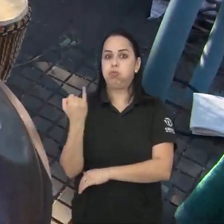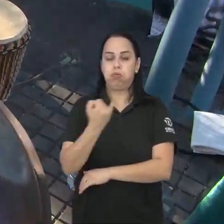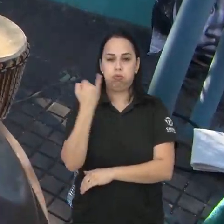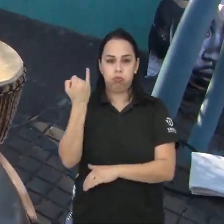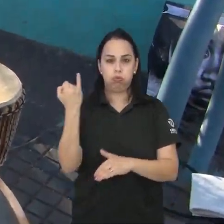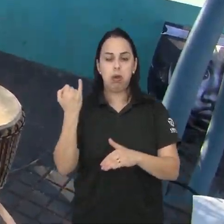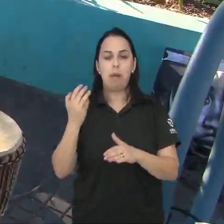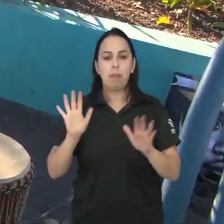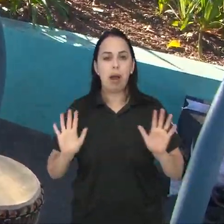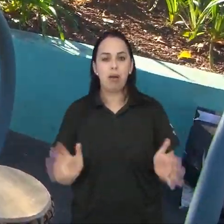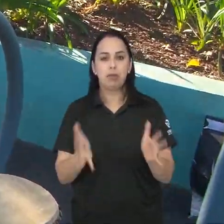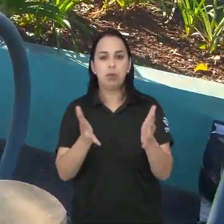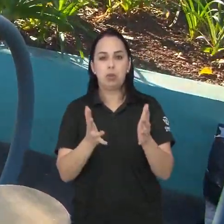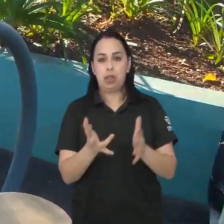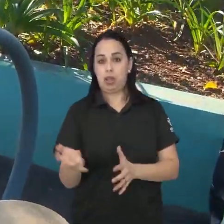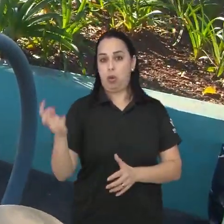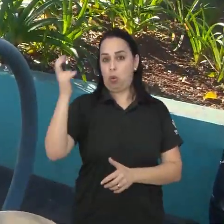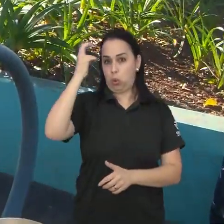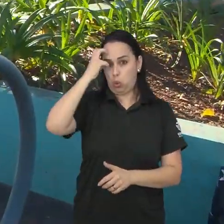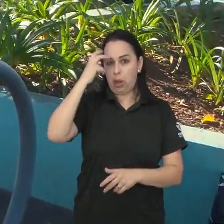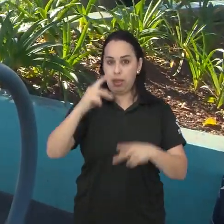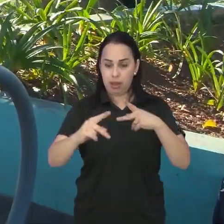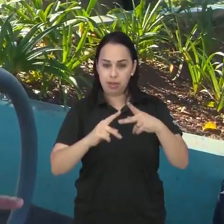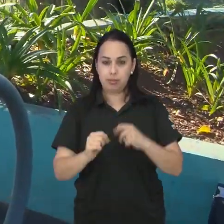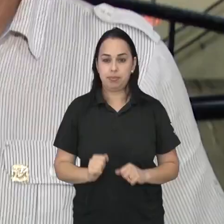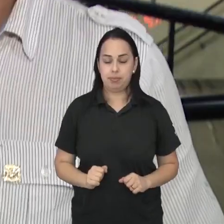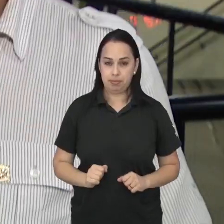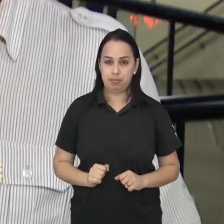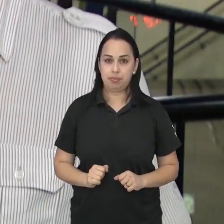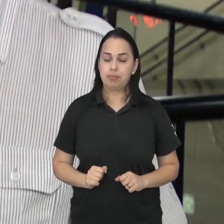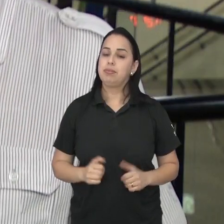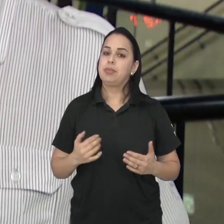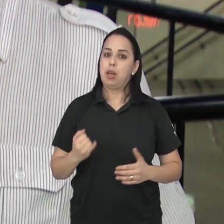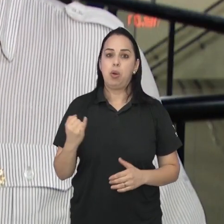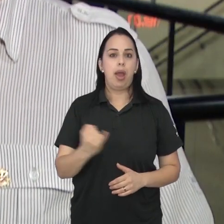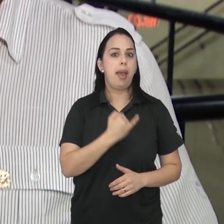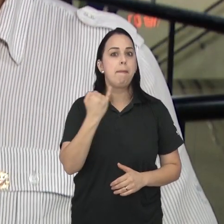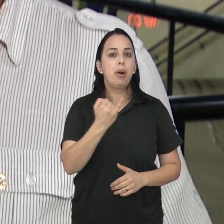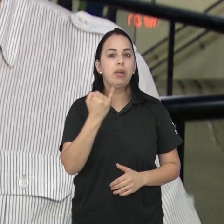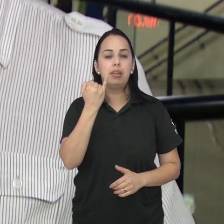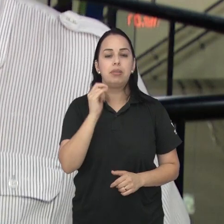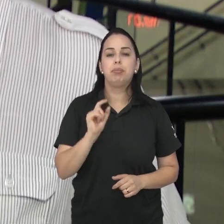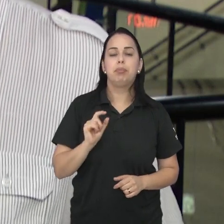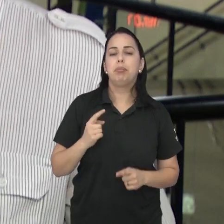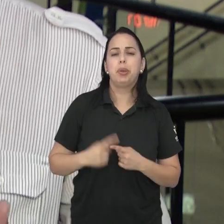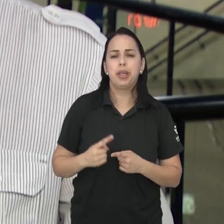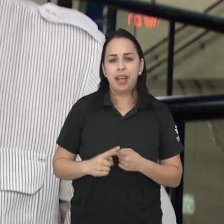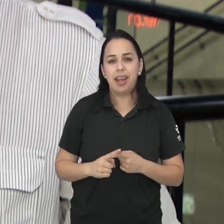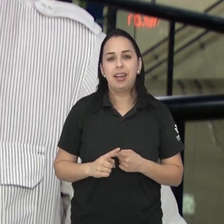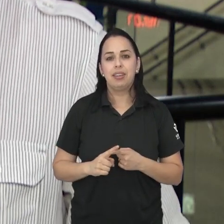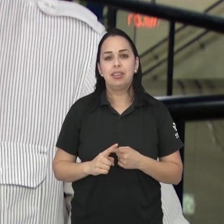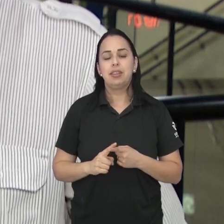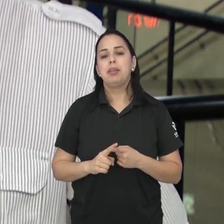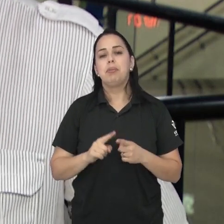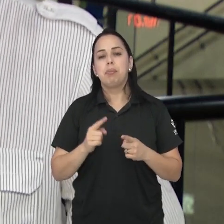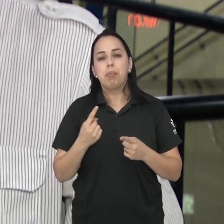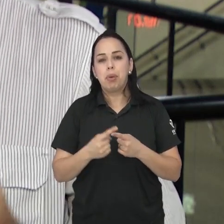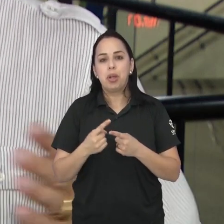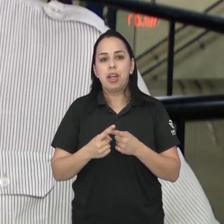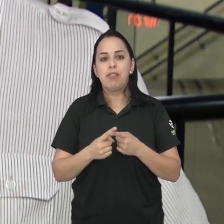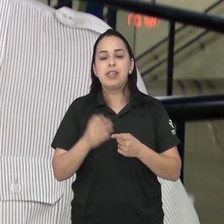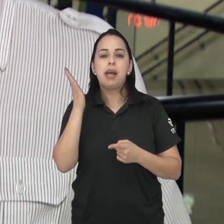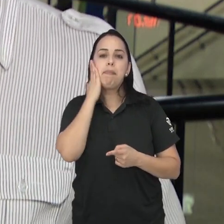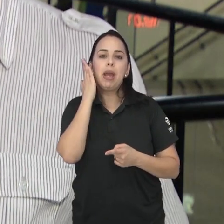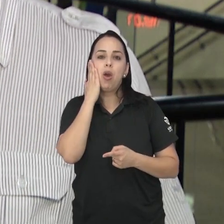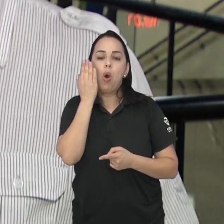projetos são importantes para o desenvolvimento cultural da cidade. O plano é extremamente importante porque ele vai